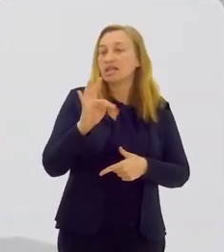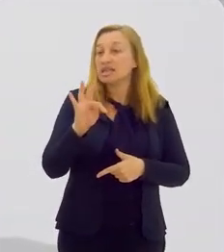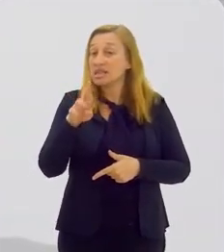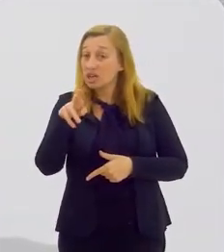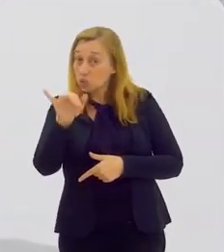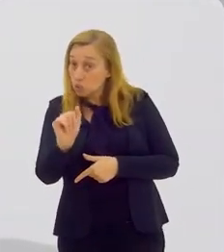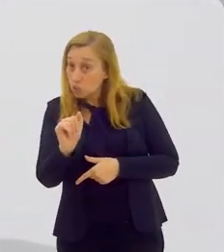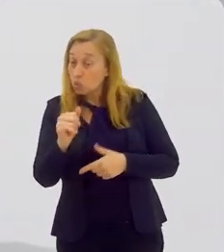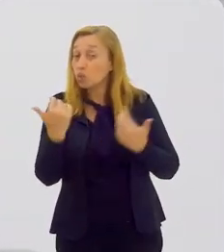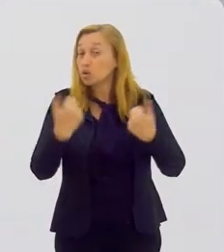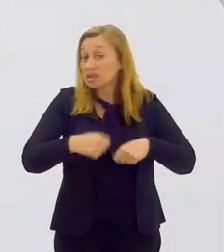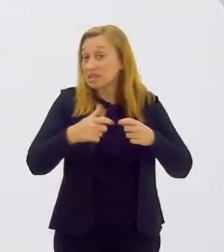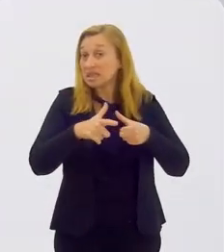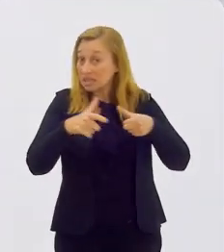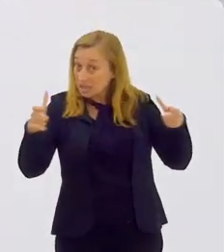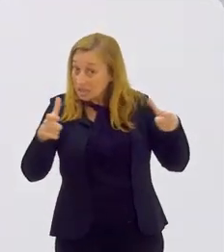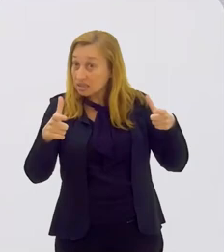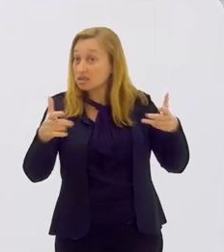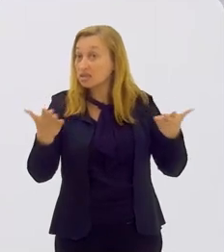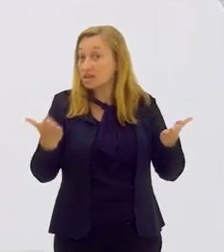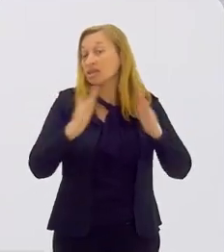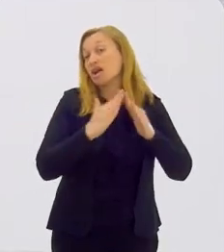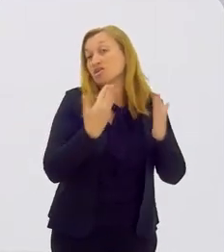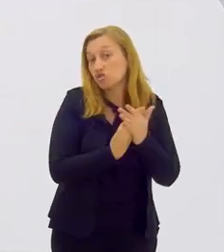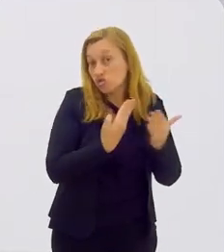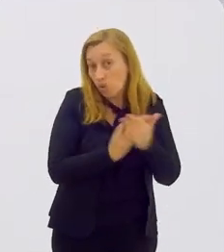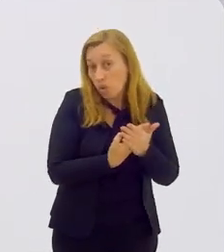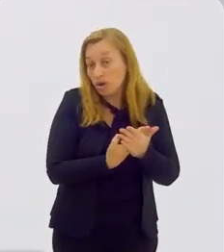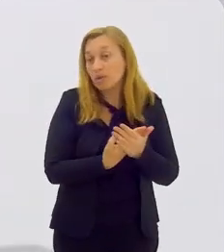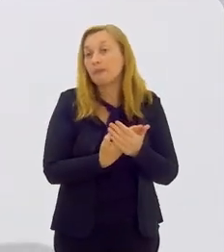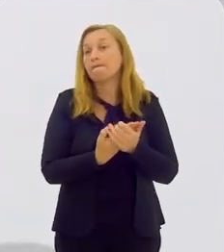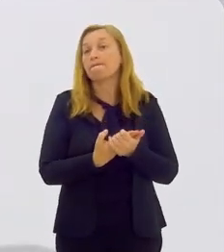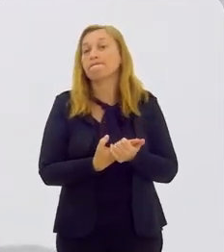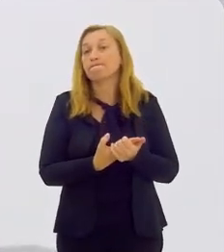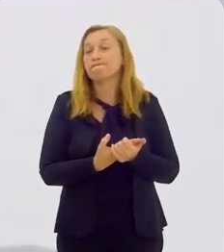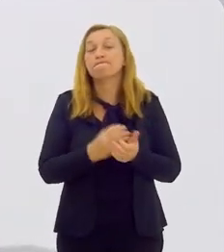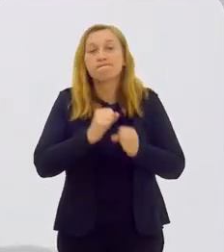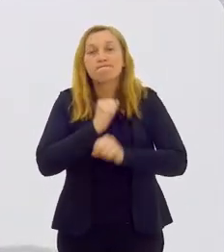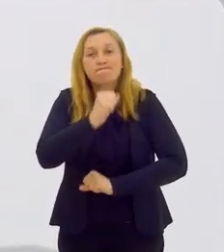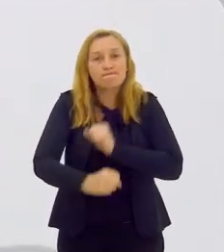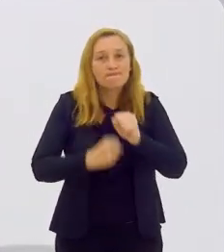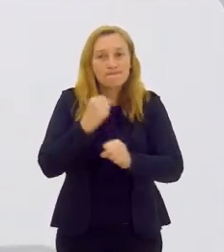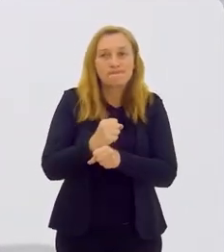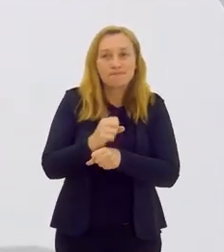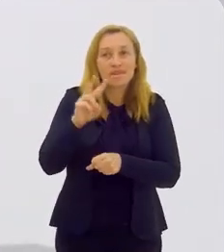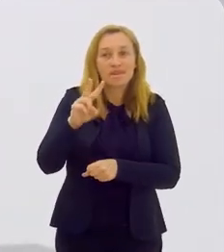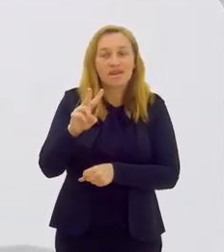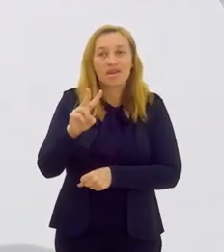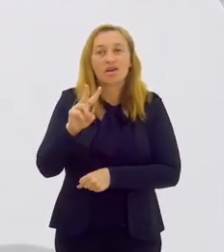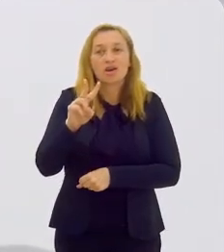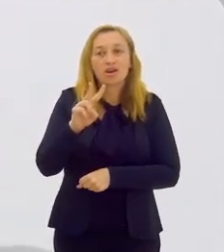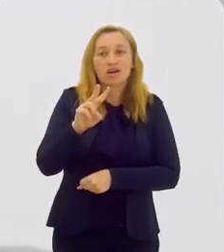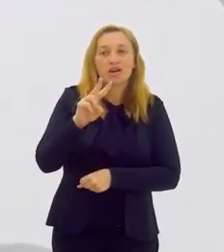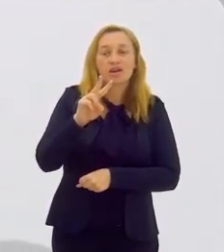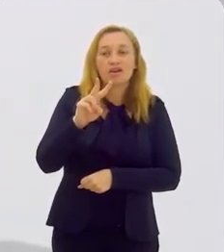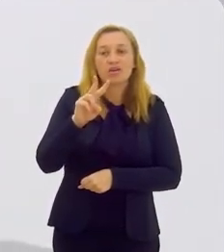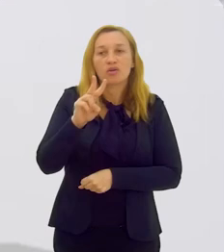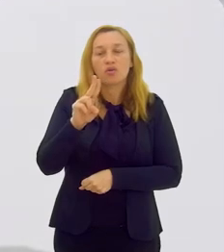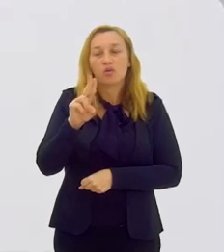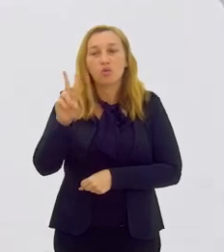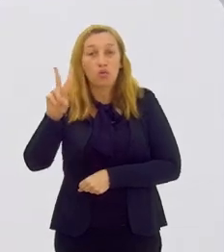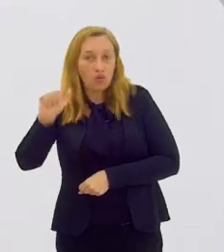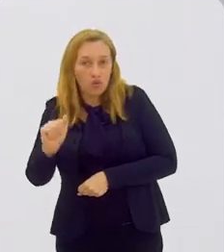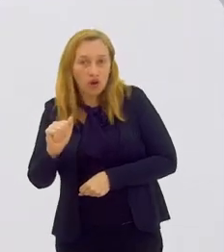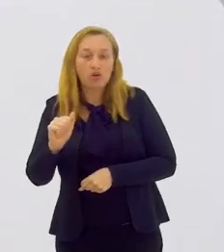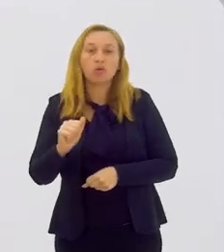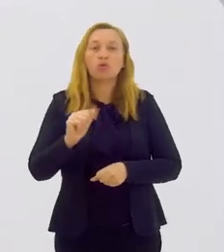licenciaturas, que é uma grande necessidade, né, das escolas. E para o ano que vem, a Veiga vai estar oferecendo